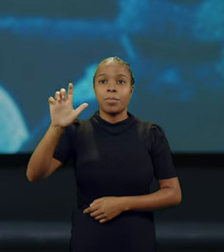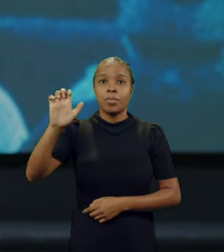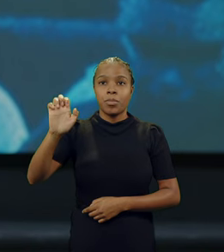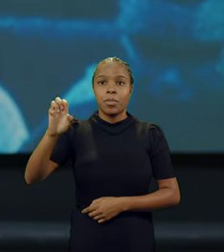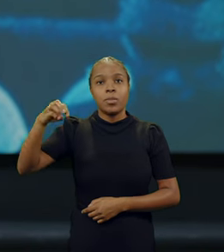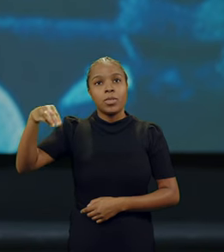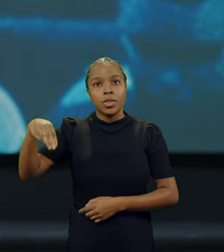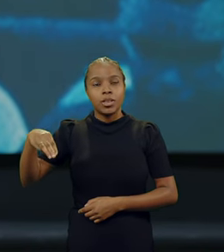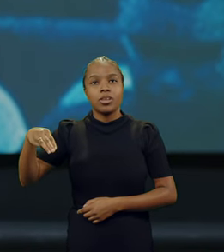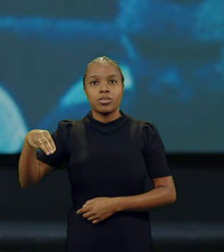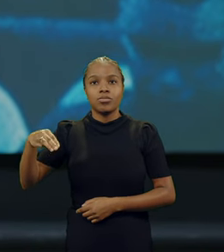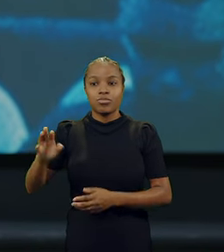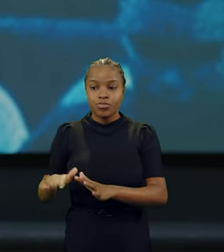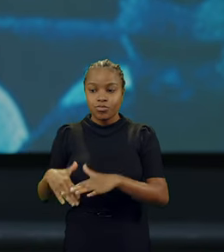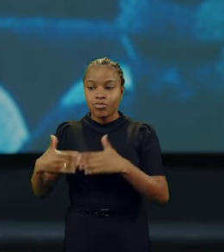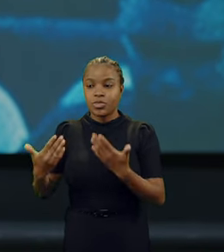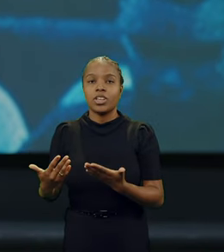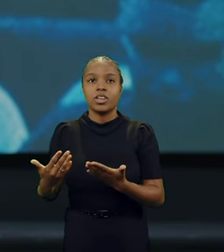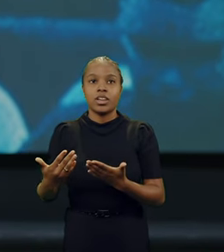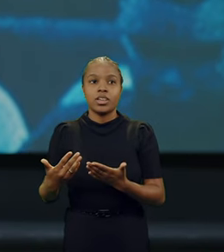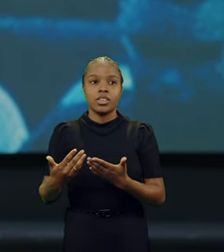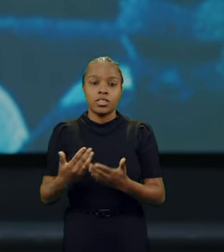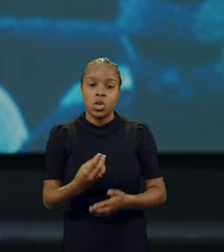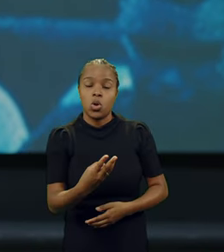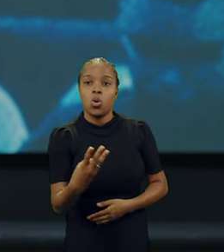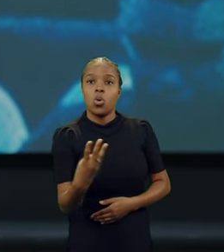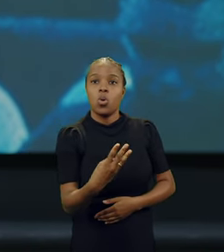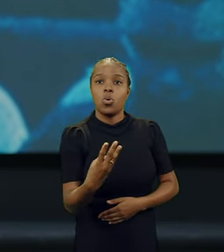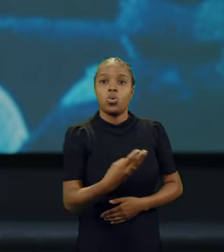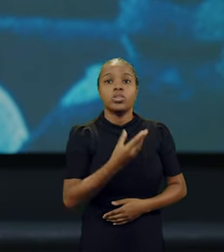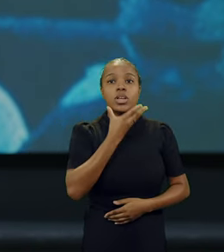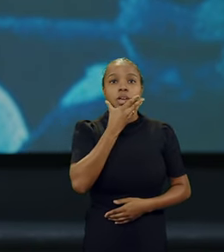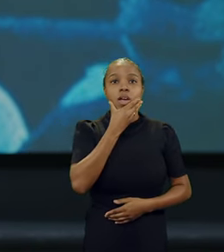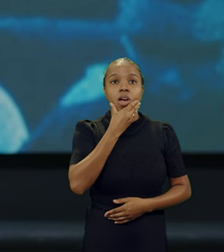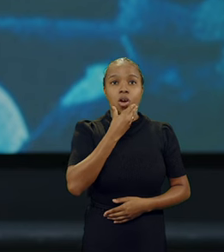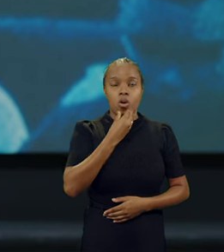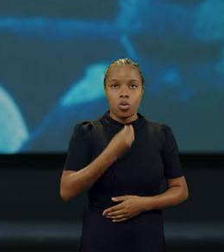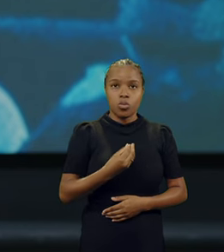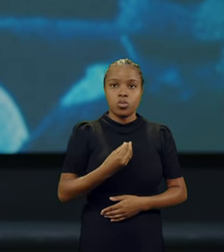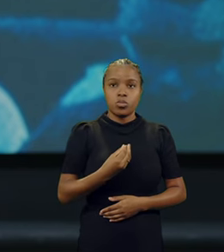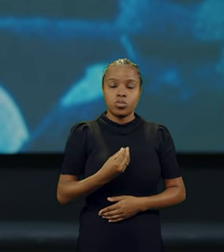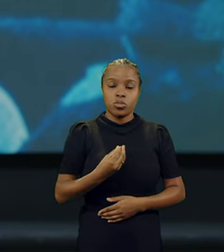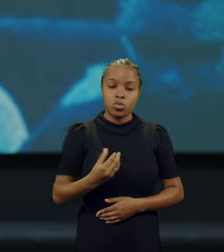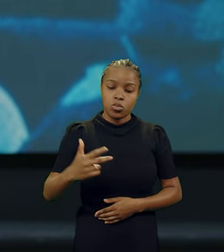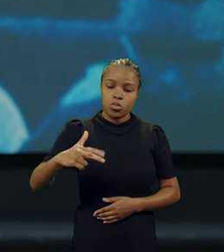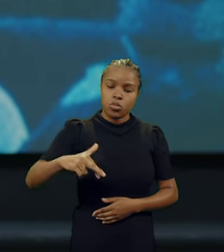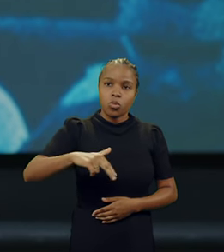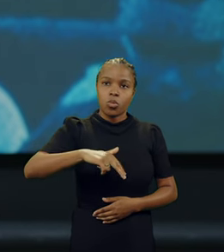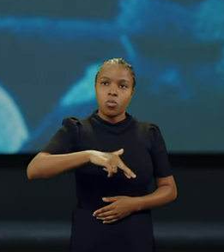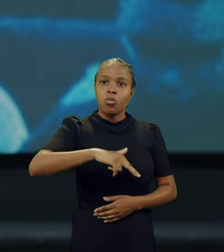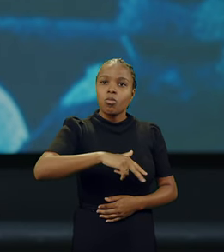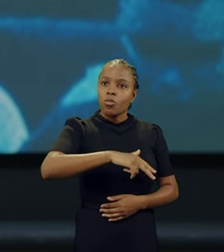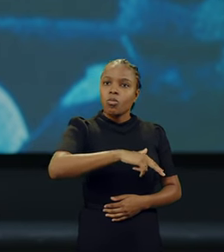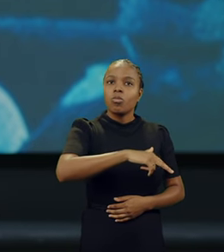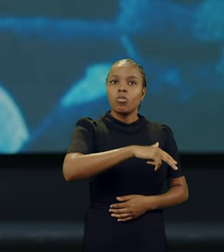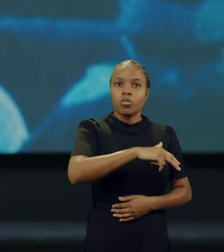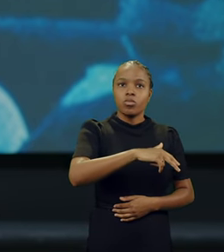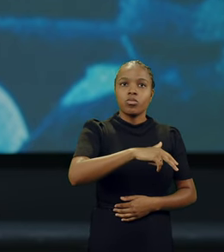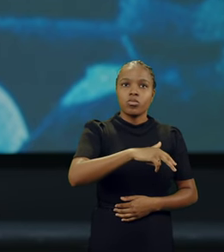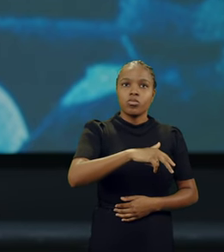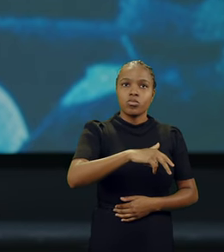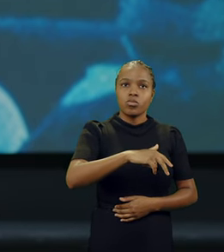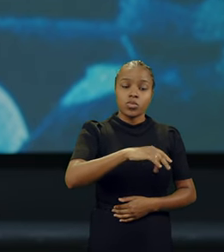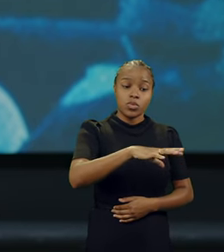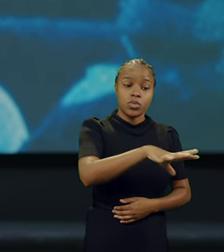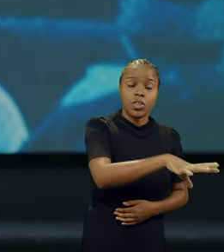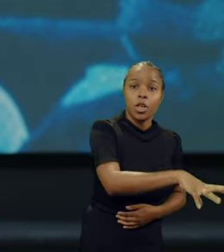Então aqueles três valentes romperam pelo arraial dos filisteus e tiraram